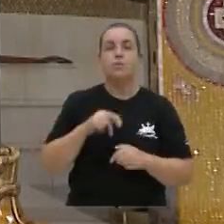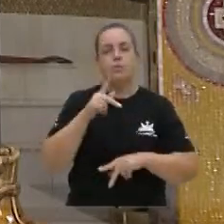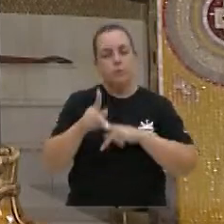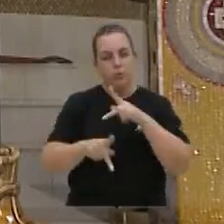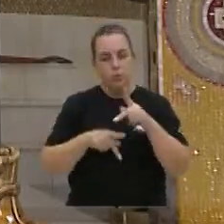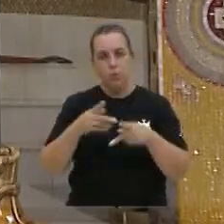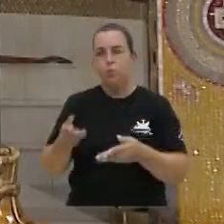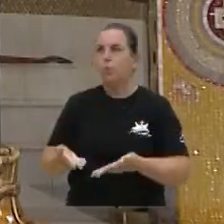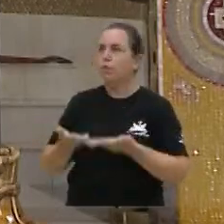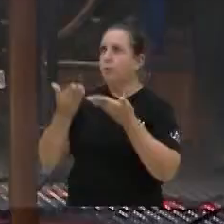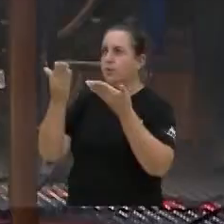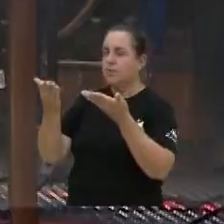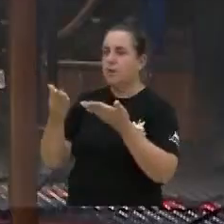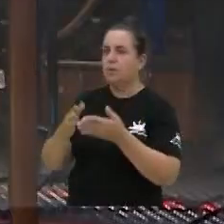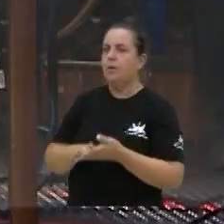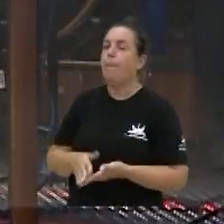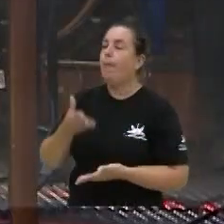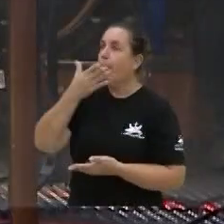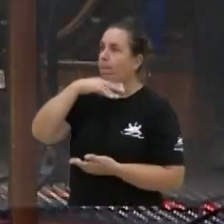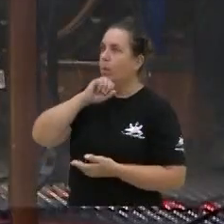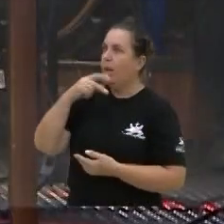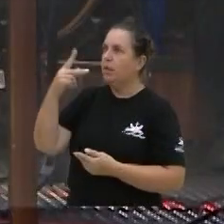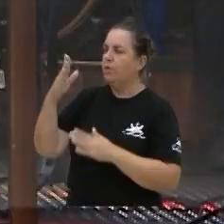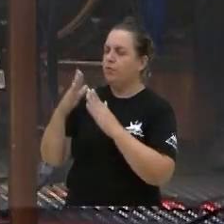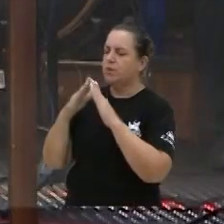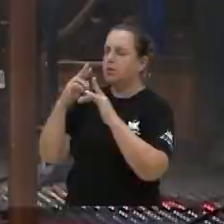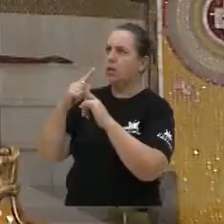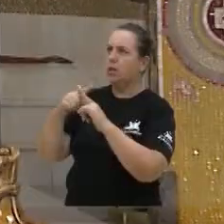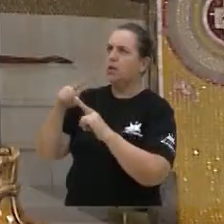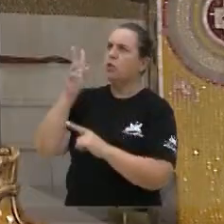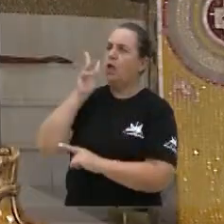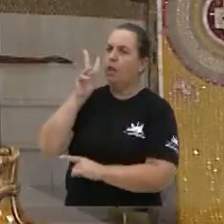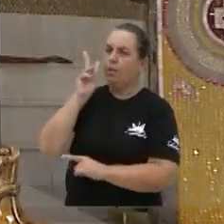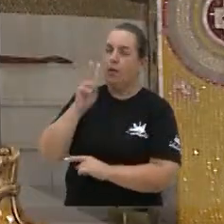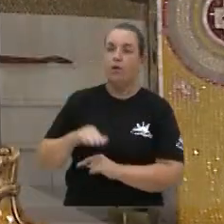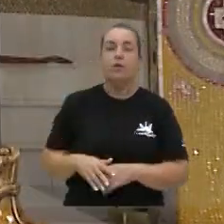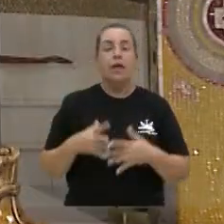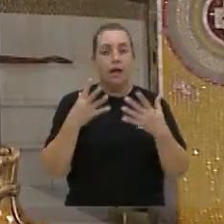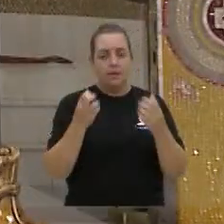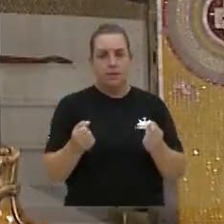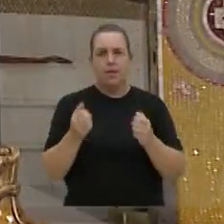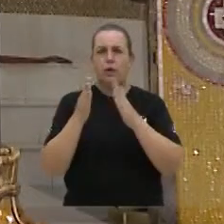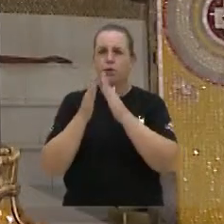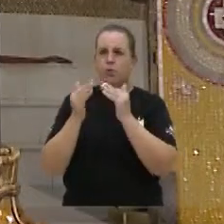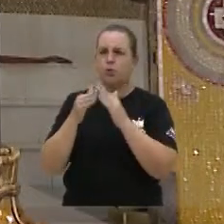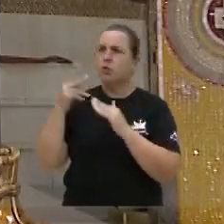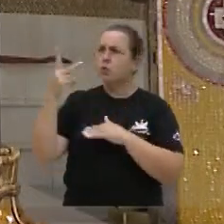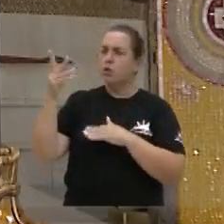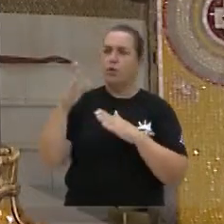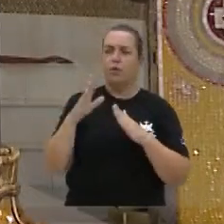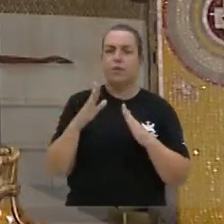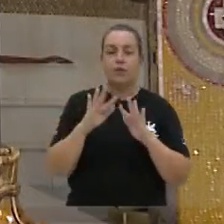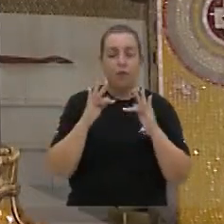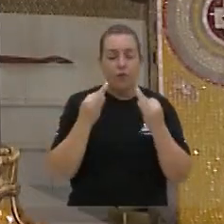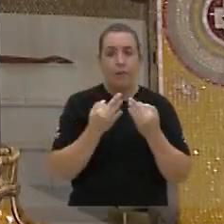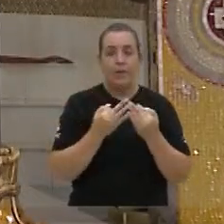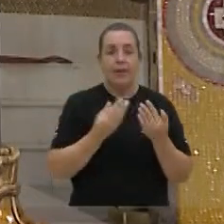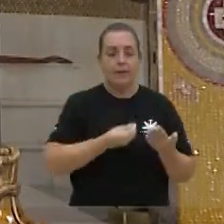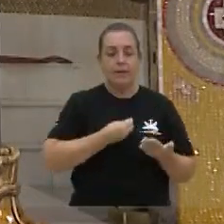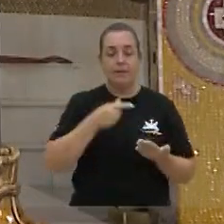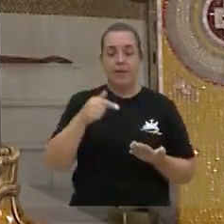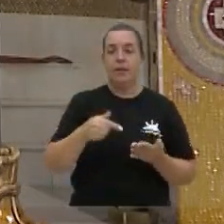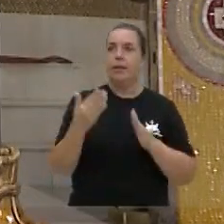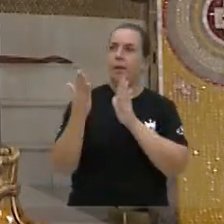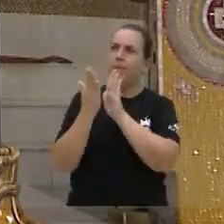que conquistastes. Lembrai-vos, ó Pai, da vossa Igreja. Atendei as preces da vossa família, que está aqui